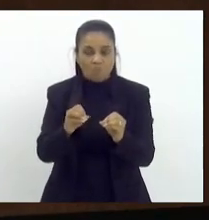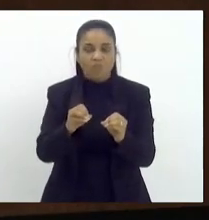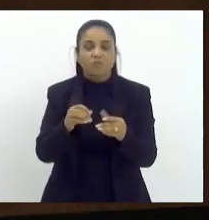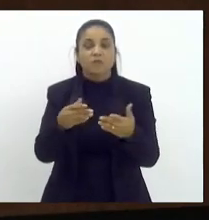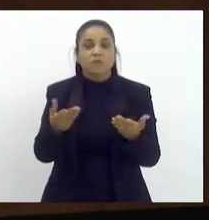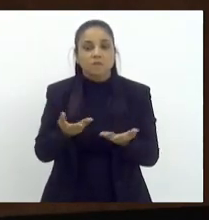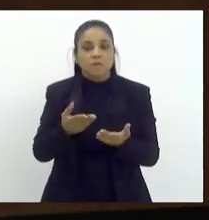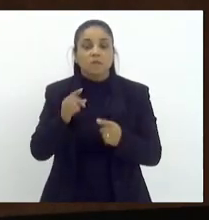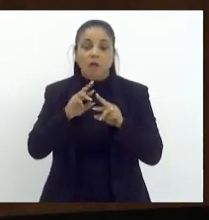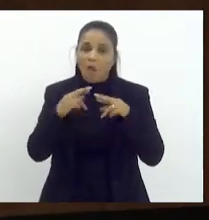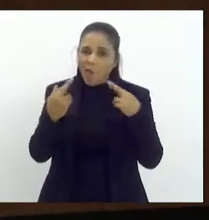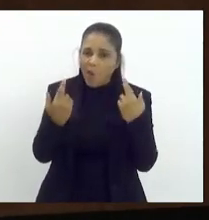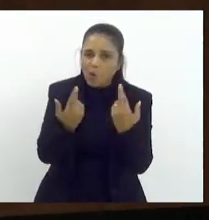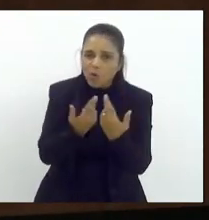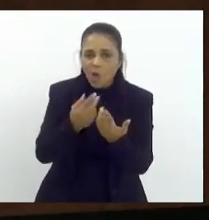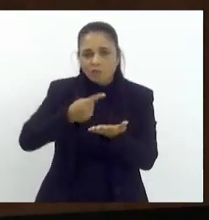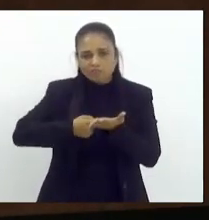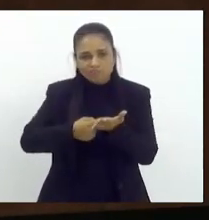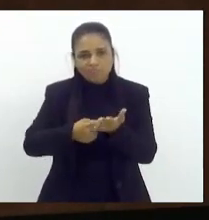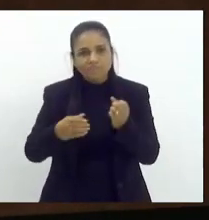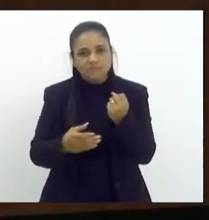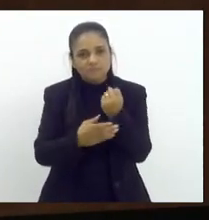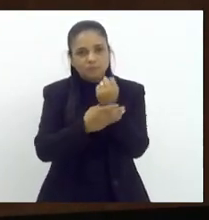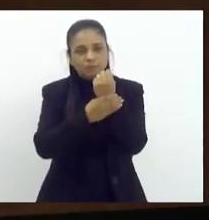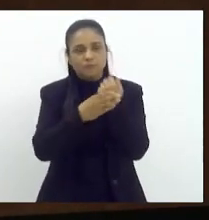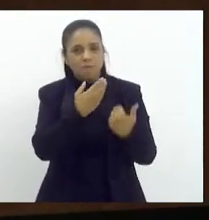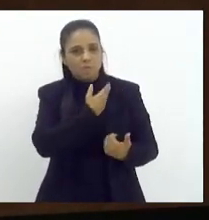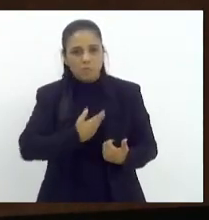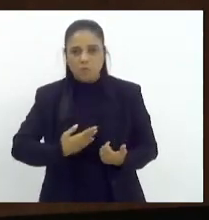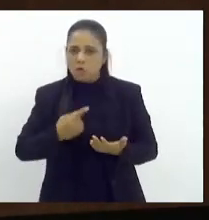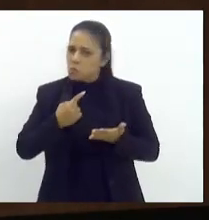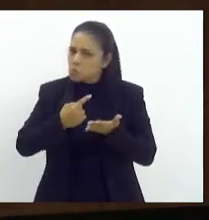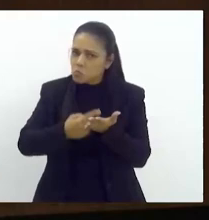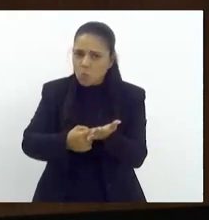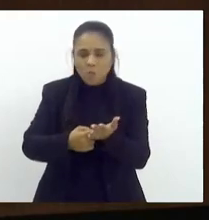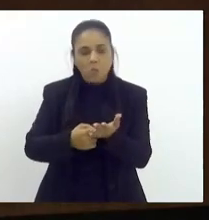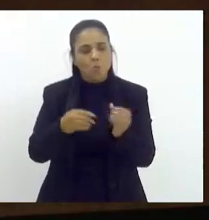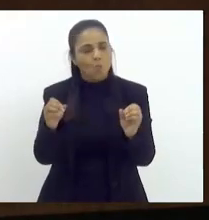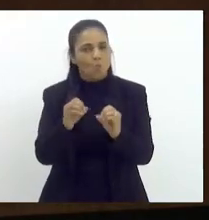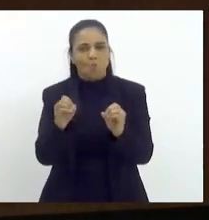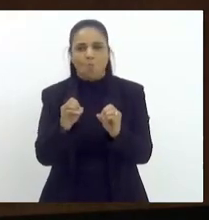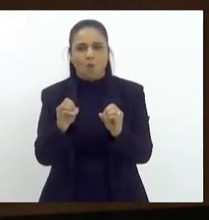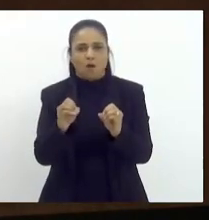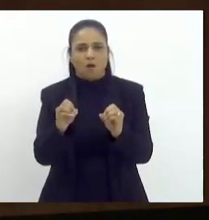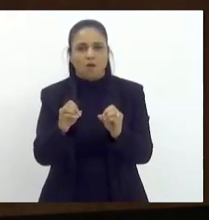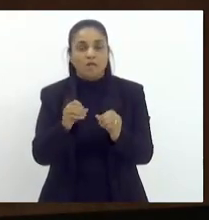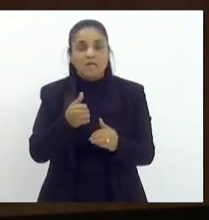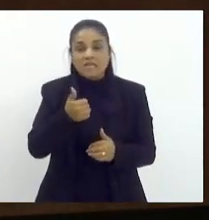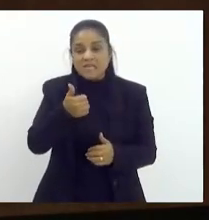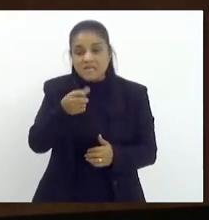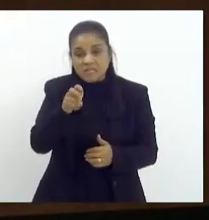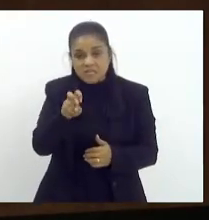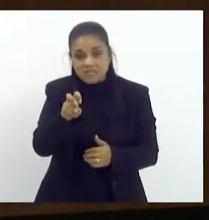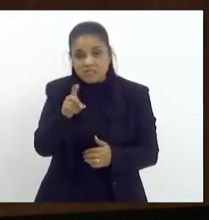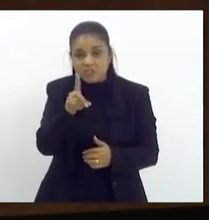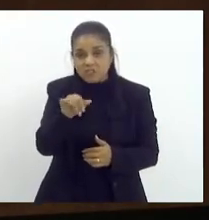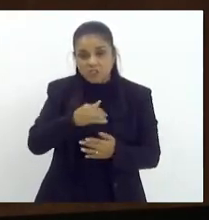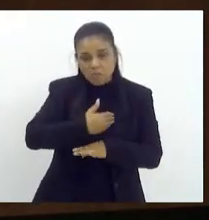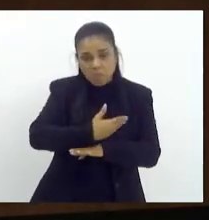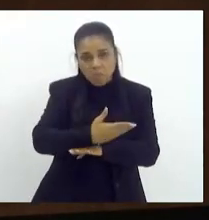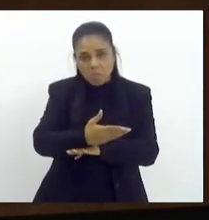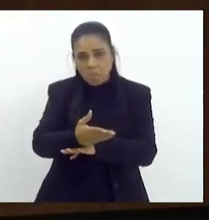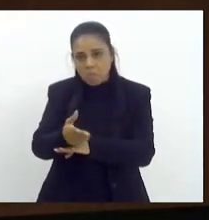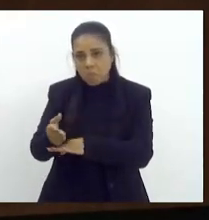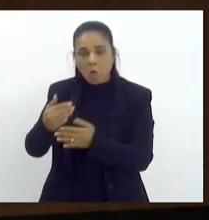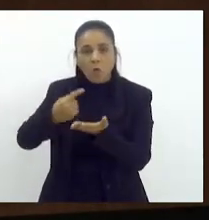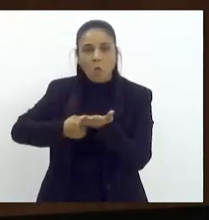comprometeu na reunião da comissão de Segurança Pública já se passaram mais de 15 dias do compromisso